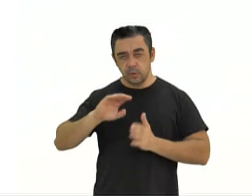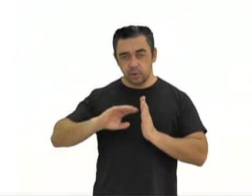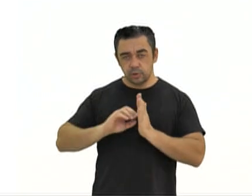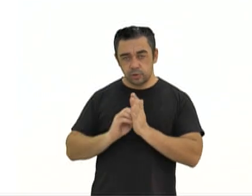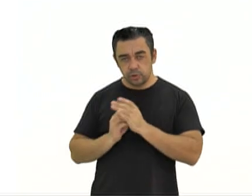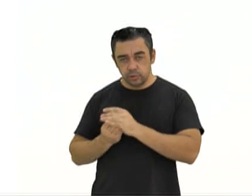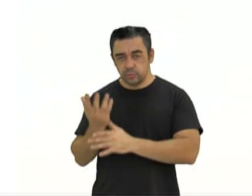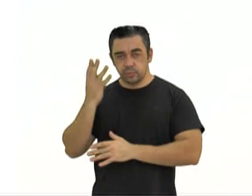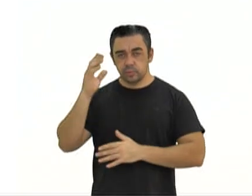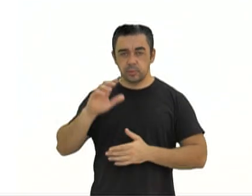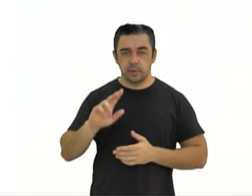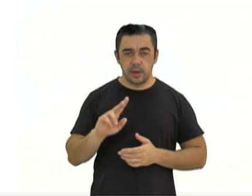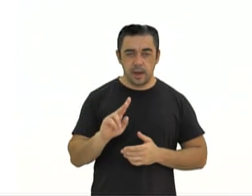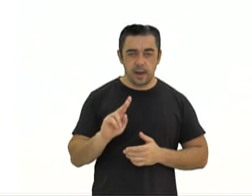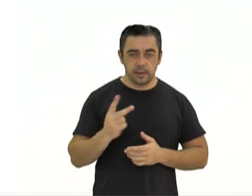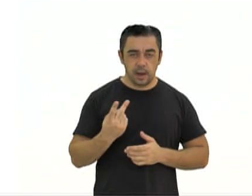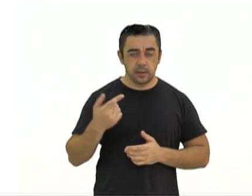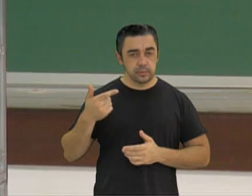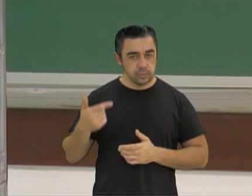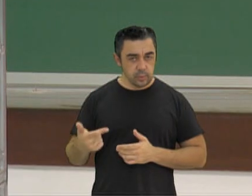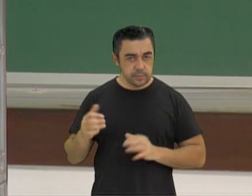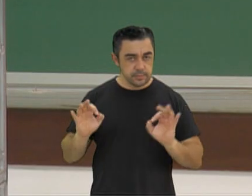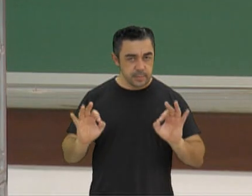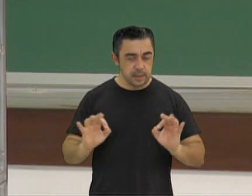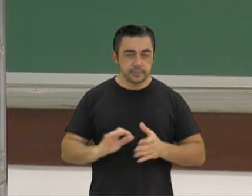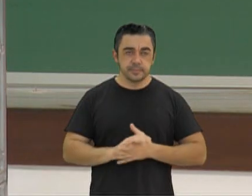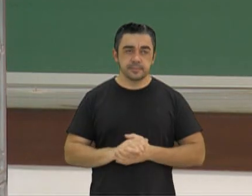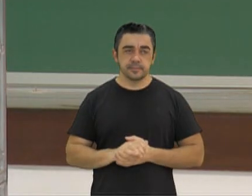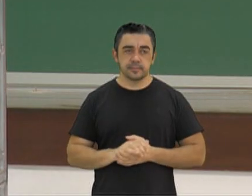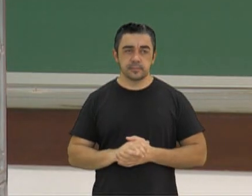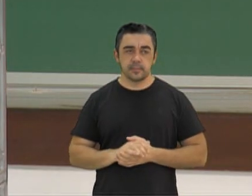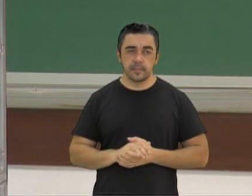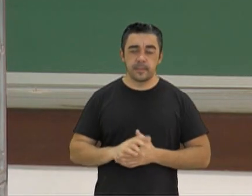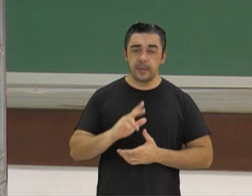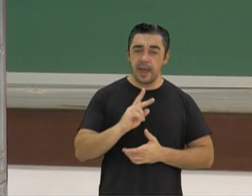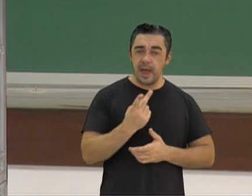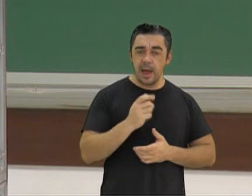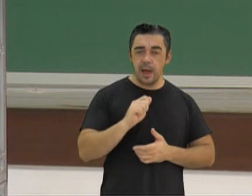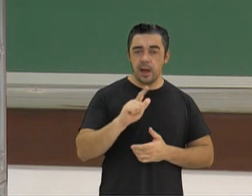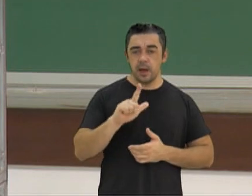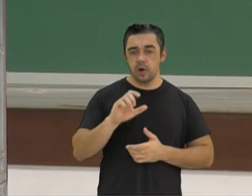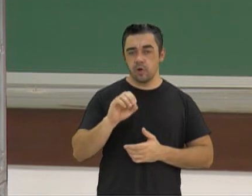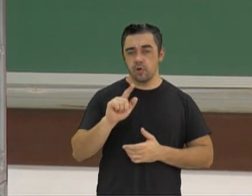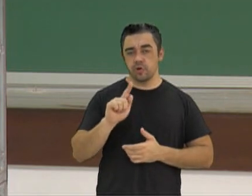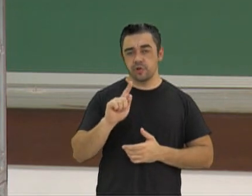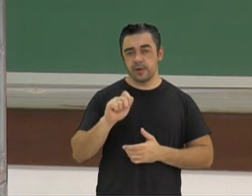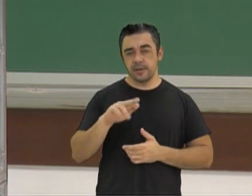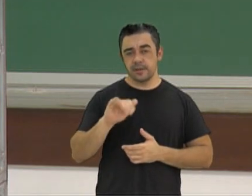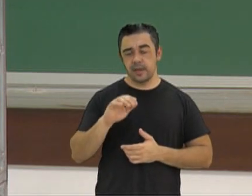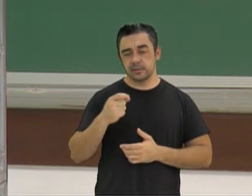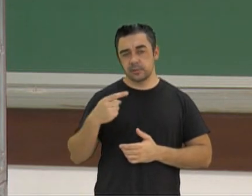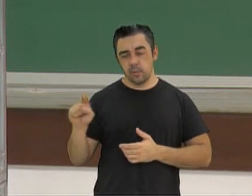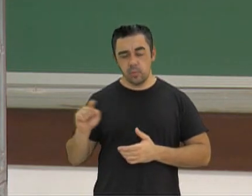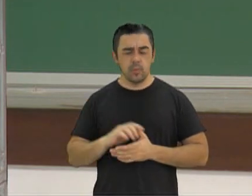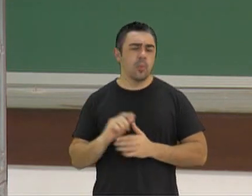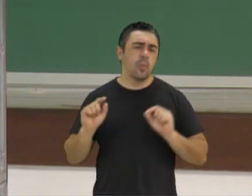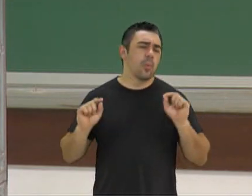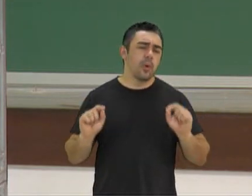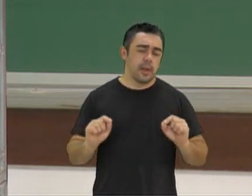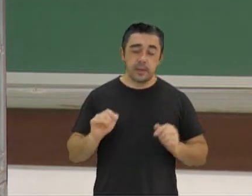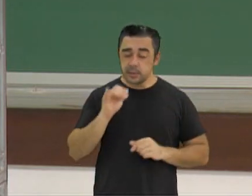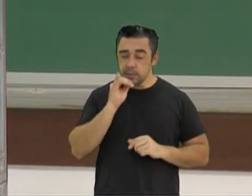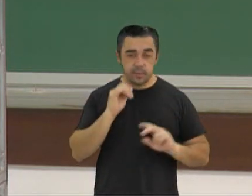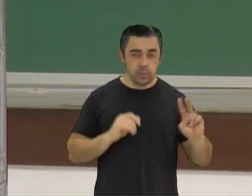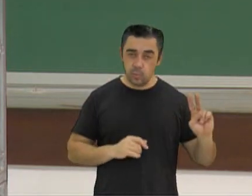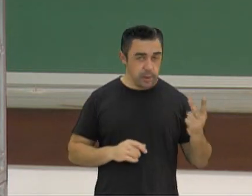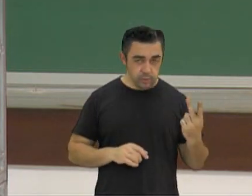o H2, beleza? Na halogenação, ao invés de trabalharmos com